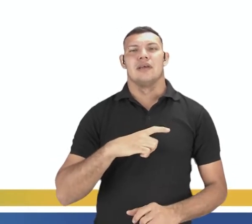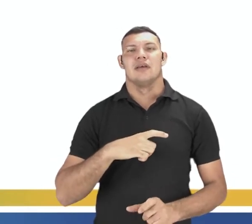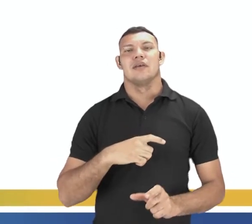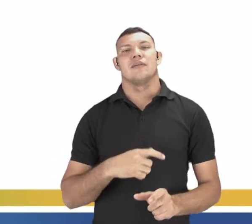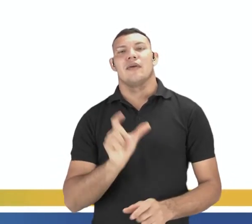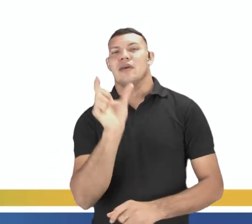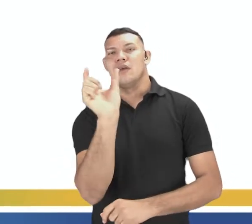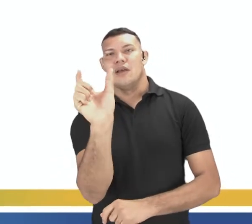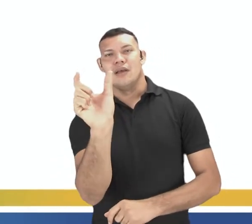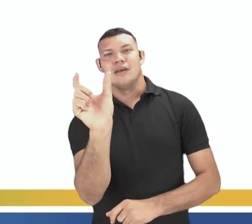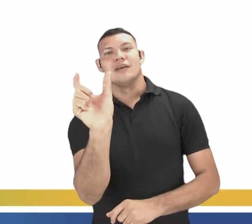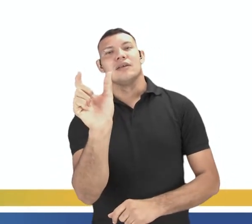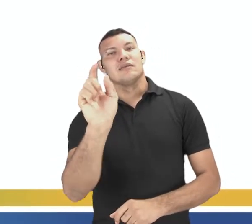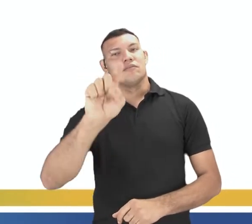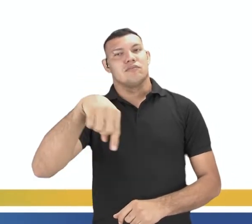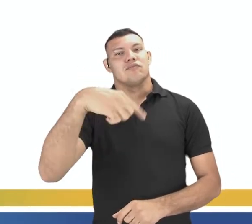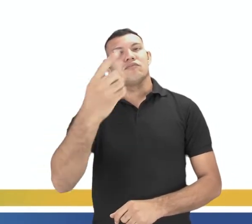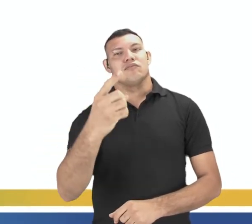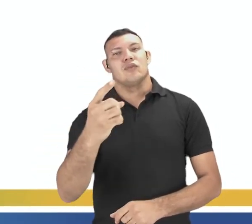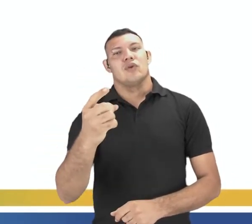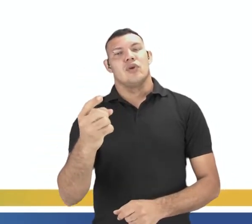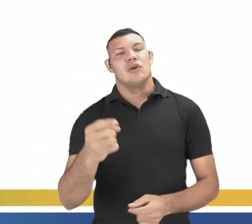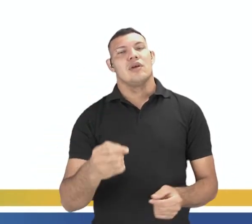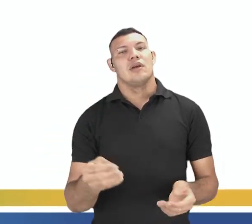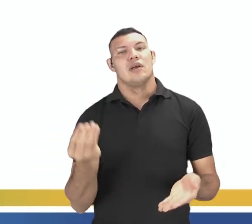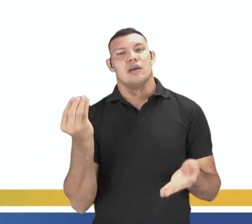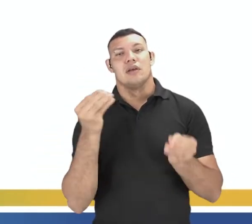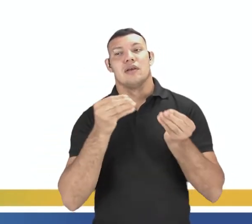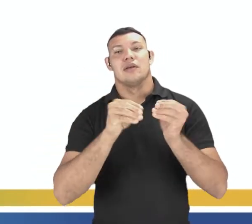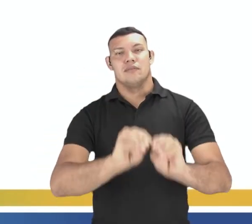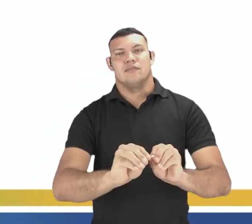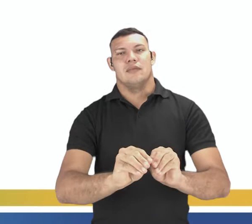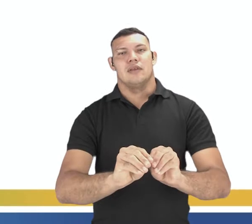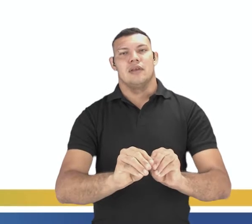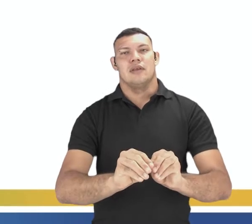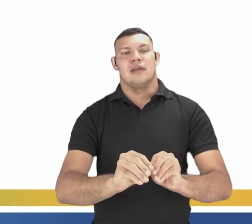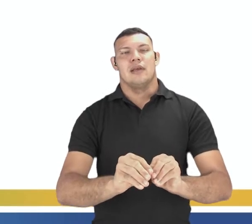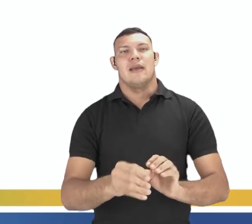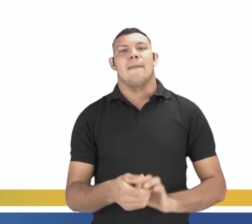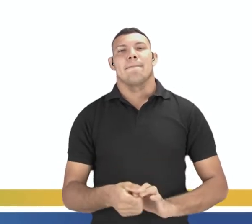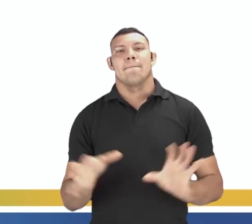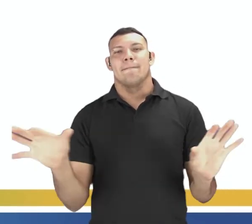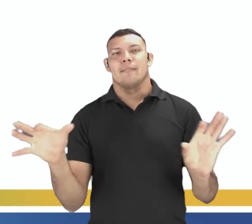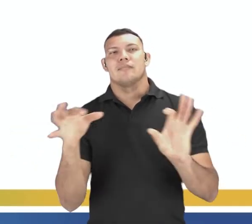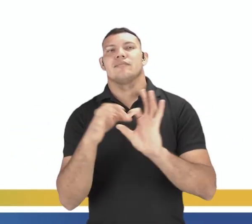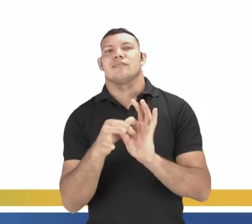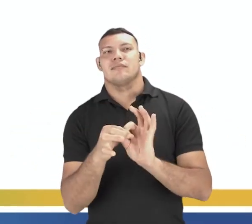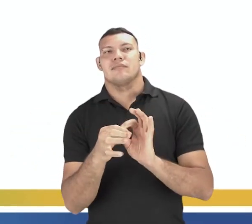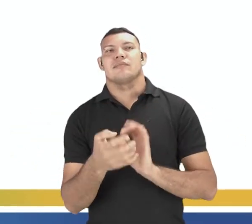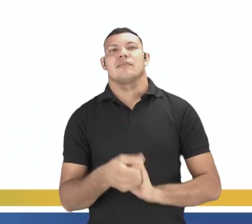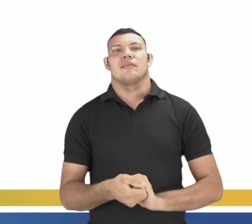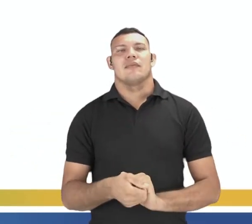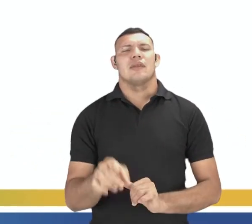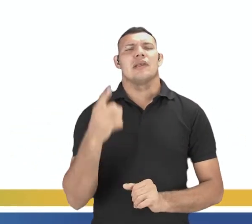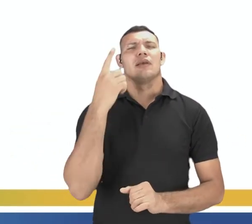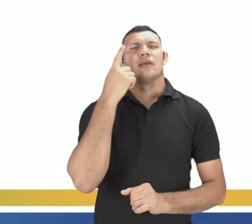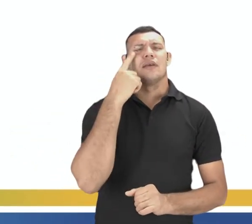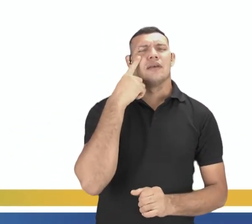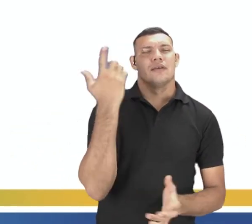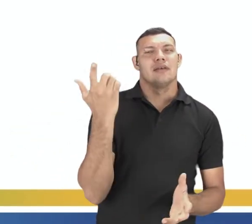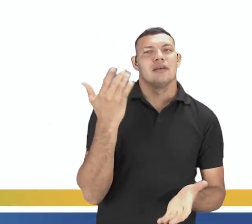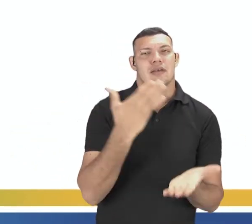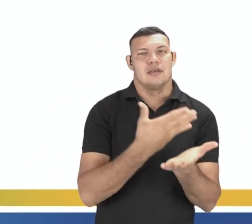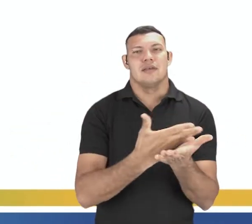palavra já existente para formar novas palavras. É aquilo que nós vimos no início